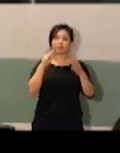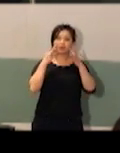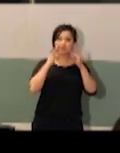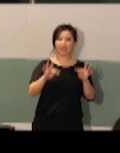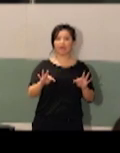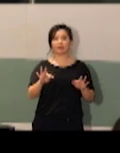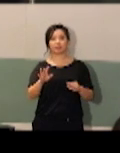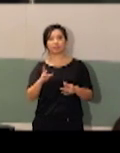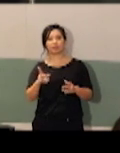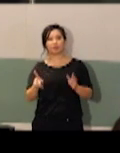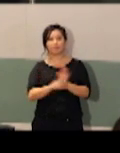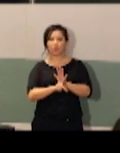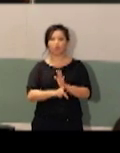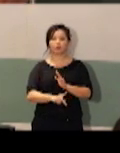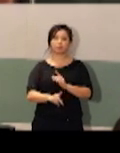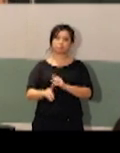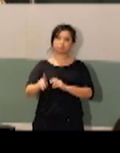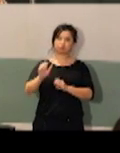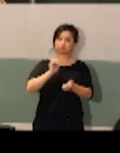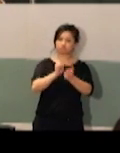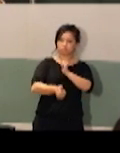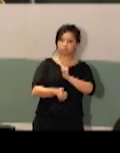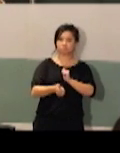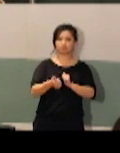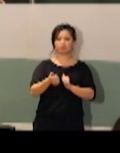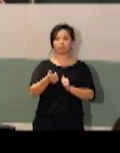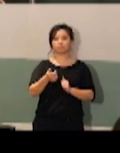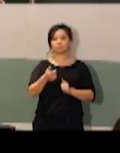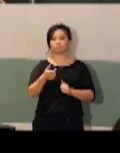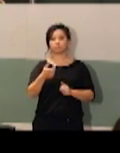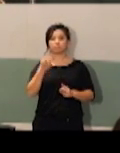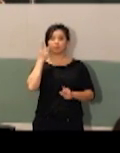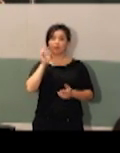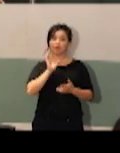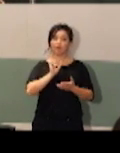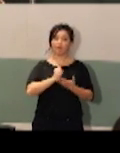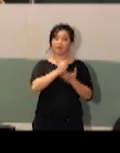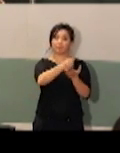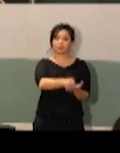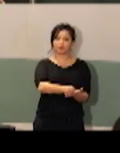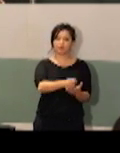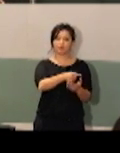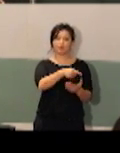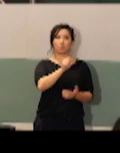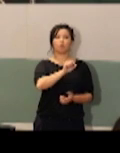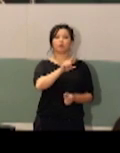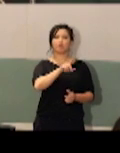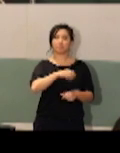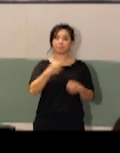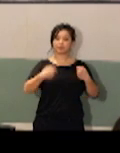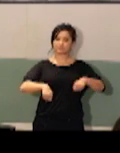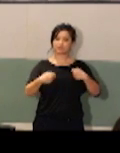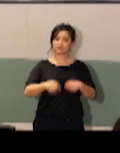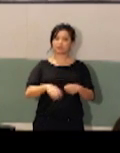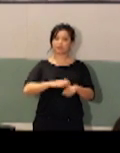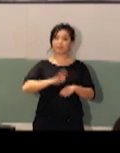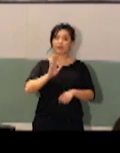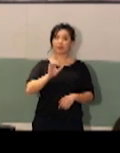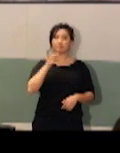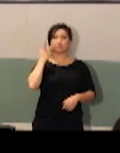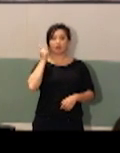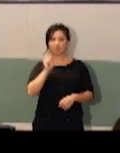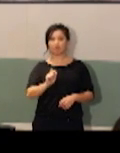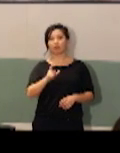técnicas especializadas para que possam ter aquele que mais precisa, que é o que está em situação de